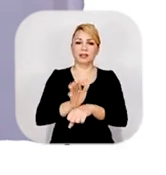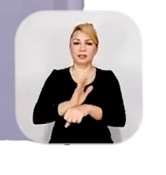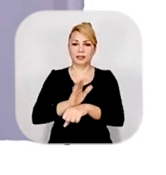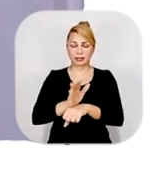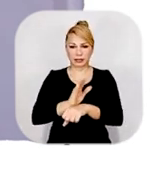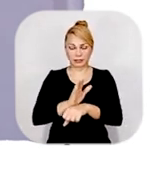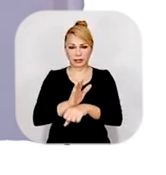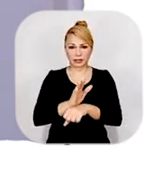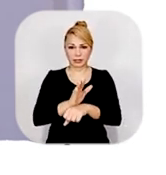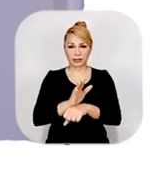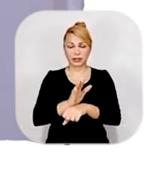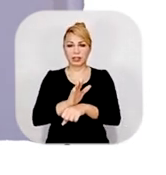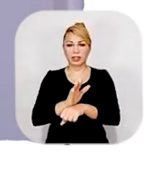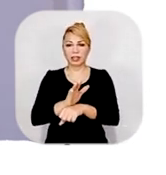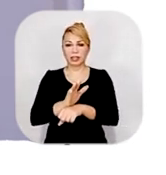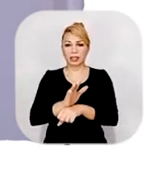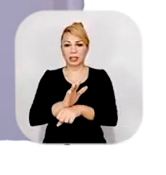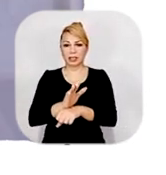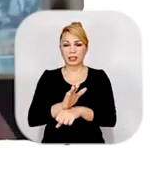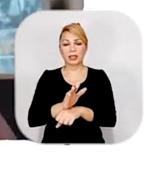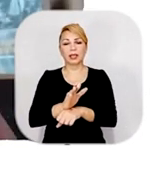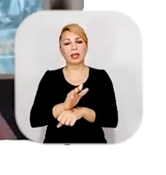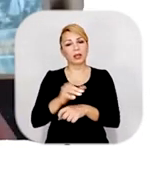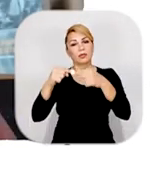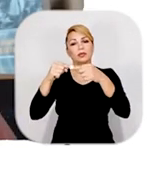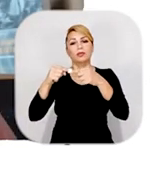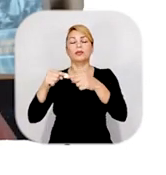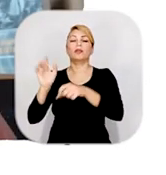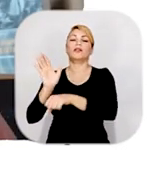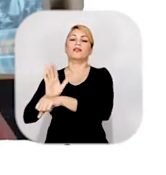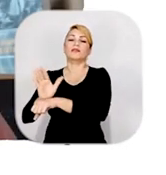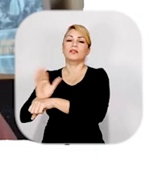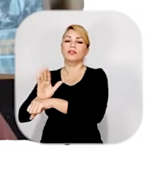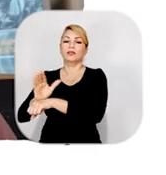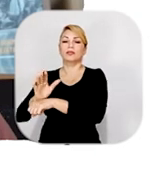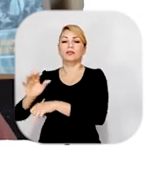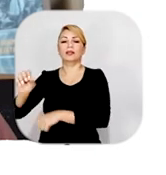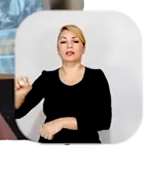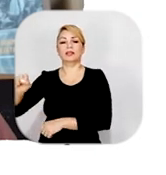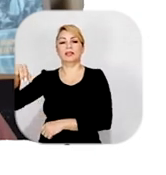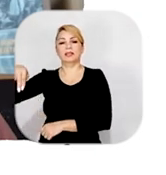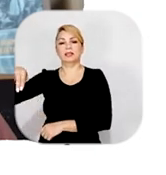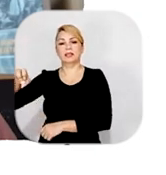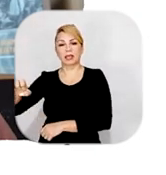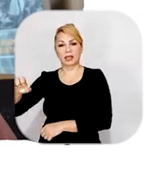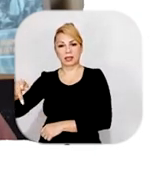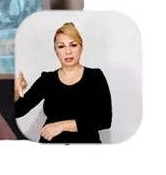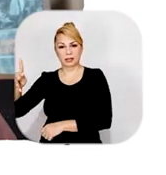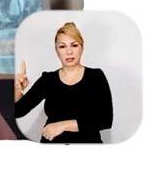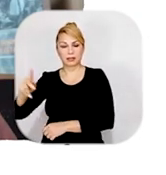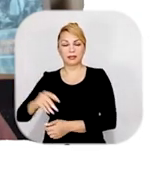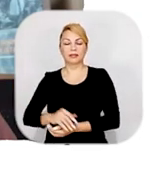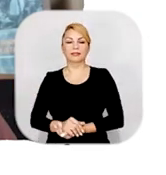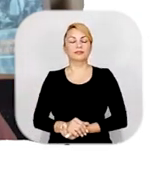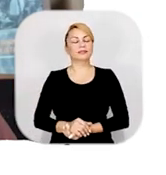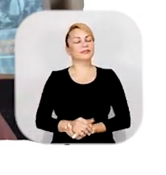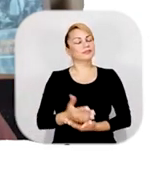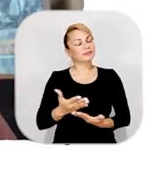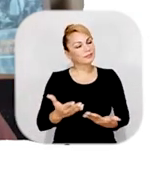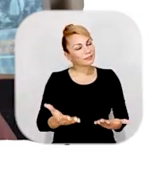eco ao livro do Snetlag. Né? O Cine Amazônia se sente muito honrado,